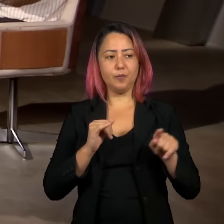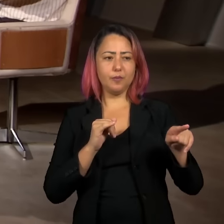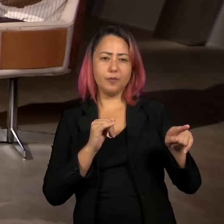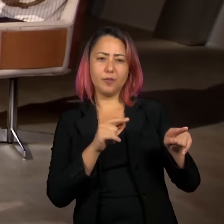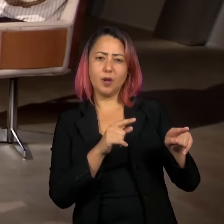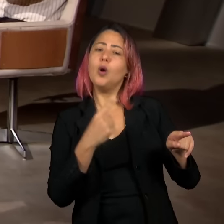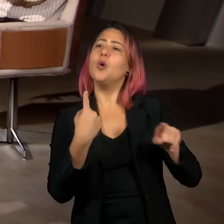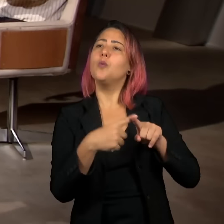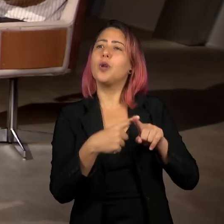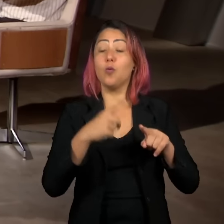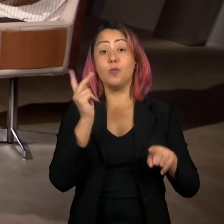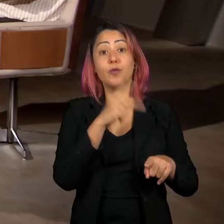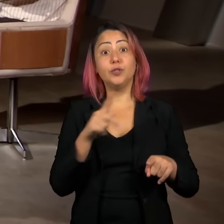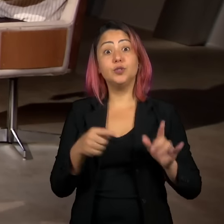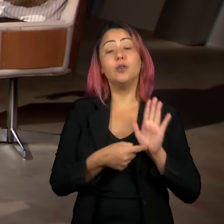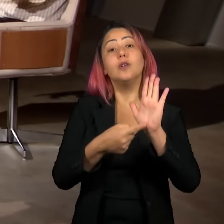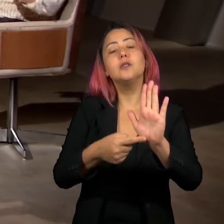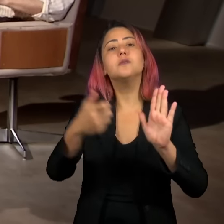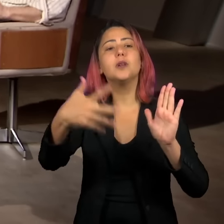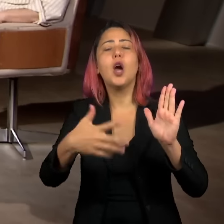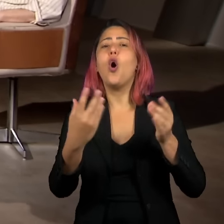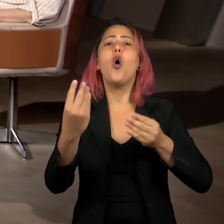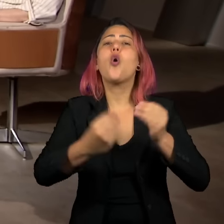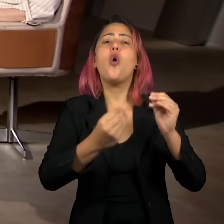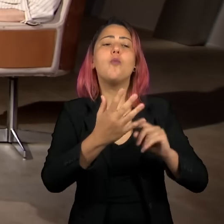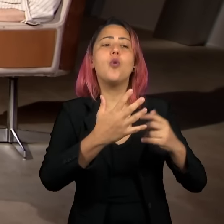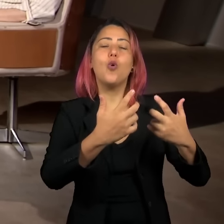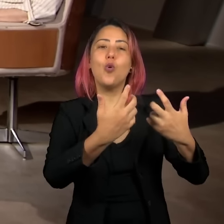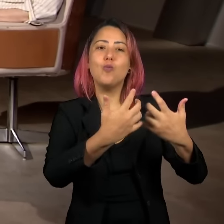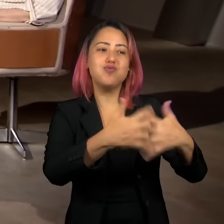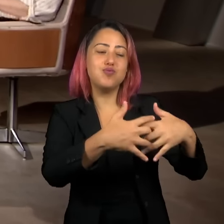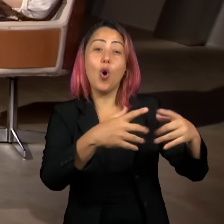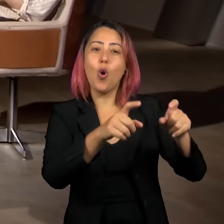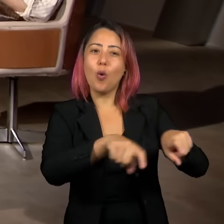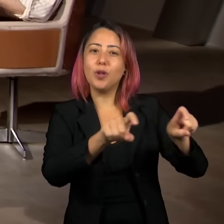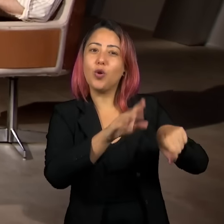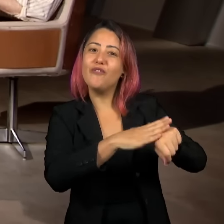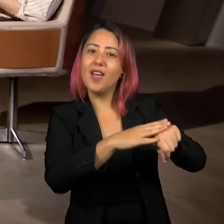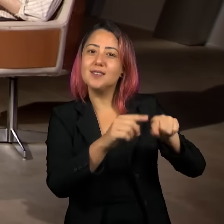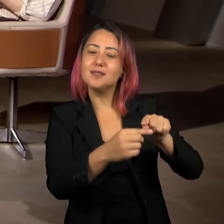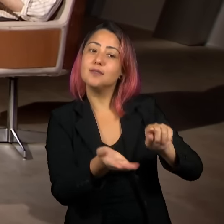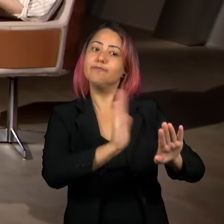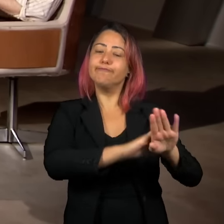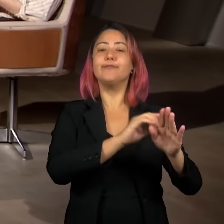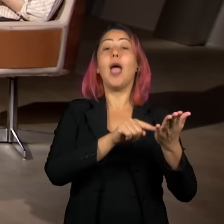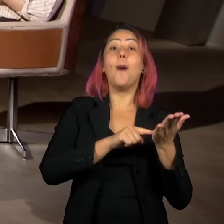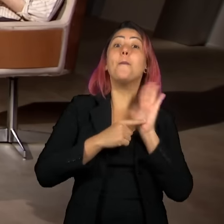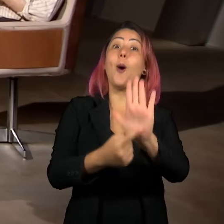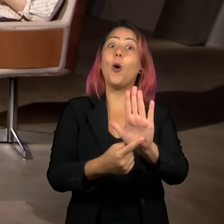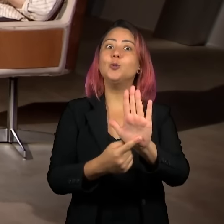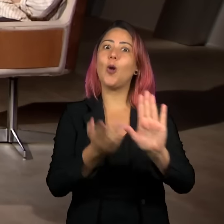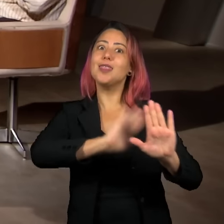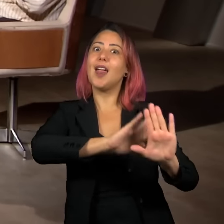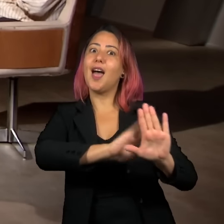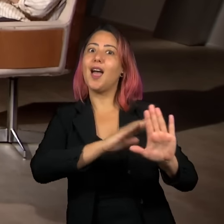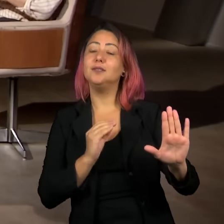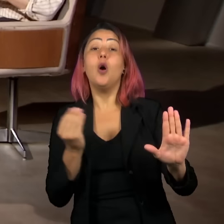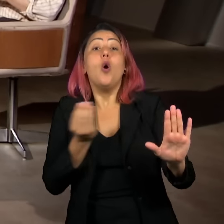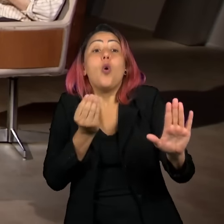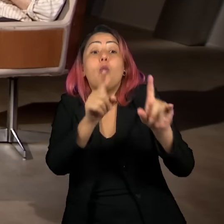porque por trás tem um negócio que chama basc nós vamos aprender como é que faz uhum isso inverte todo o processo né de